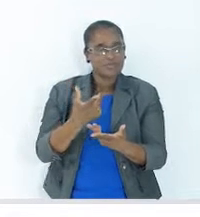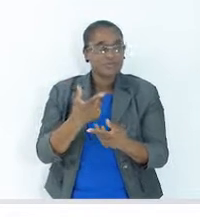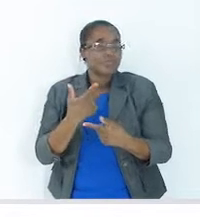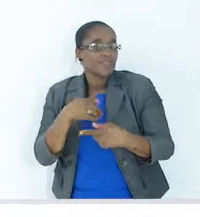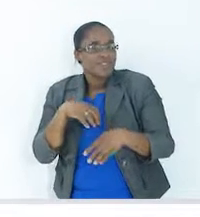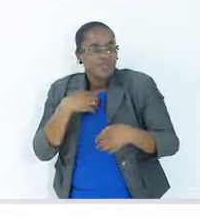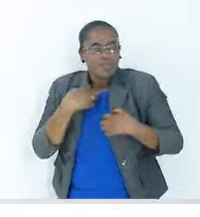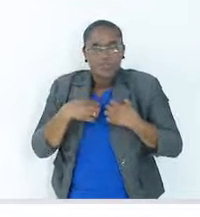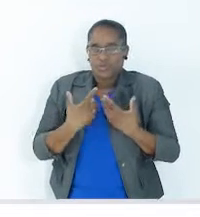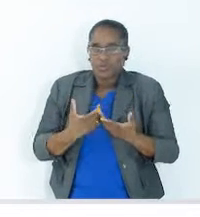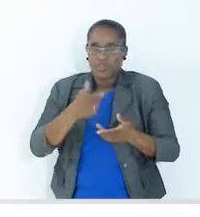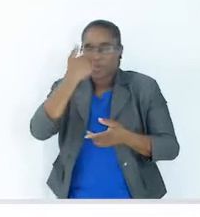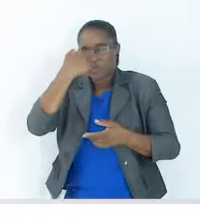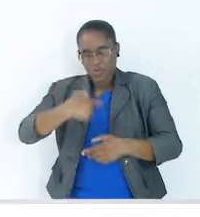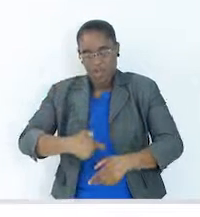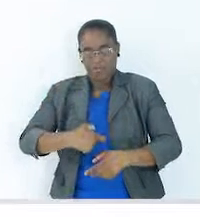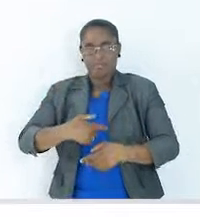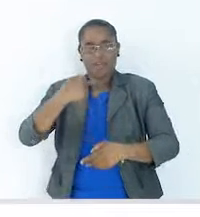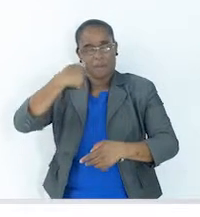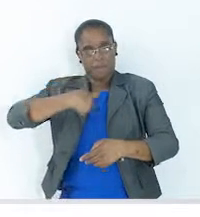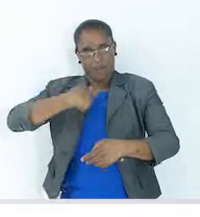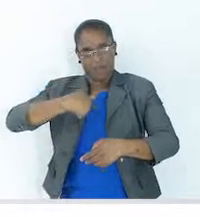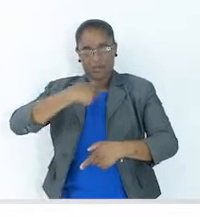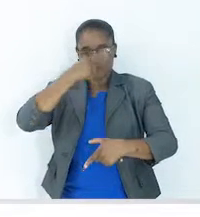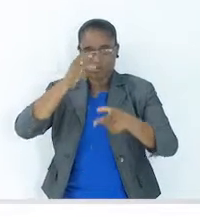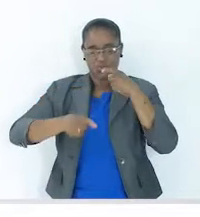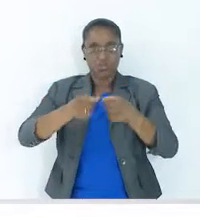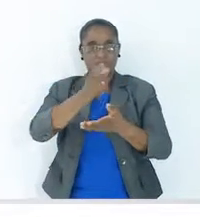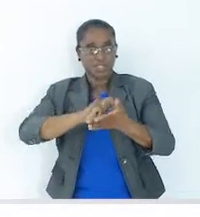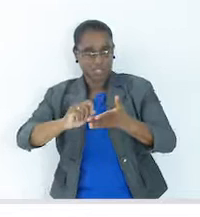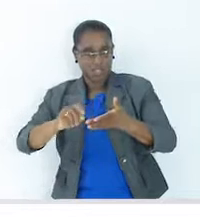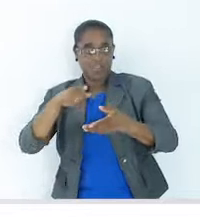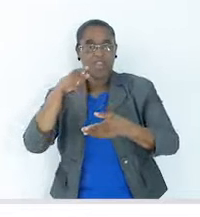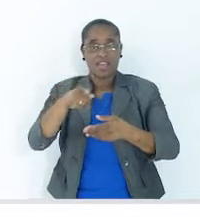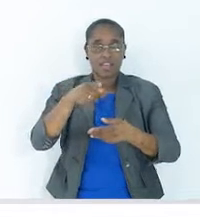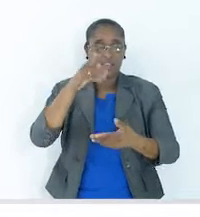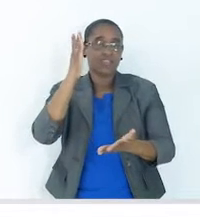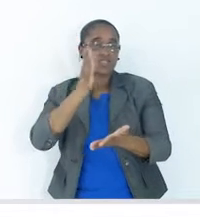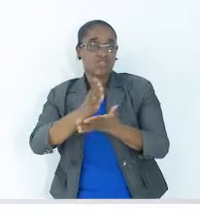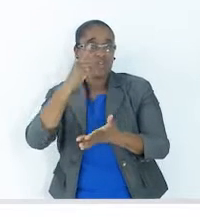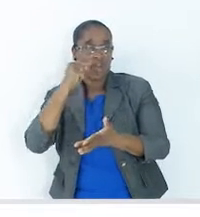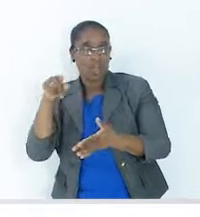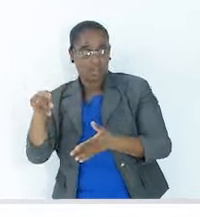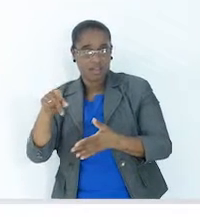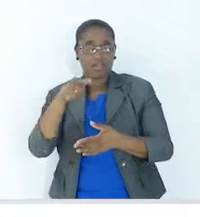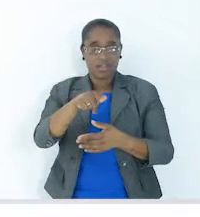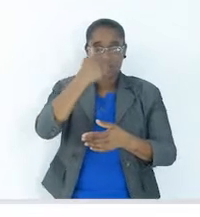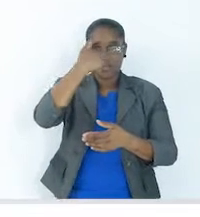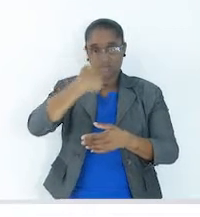Pessoal, é a própria pessoa que escreve, ok? Aquilo ali pertence somente a ele. Daí é que é